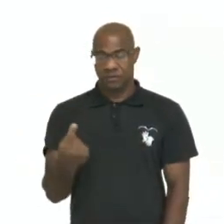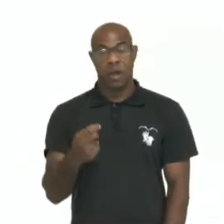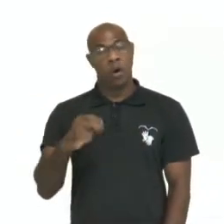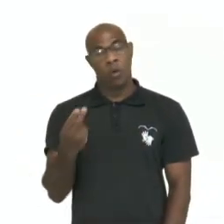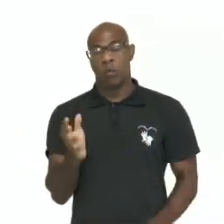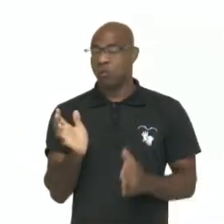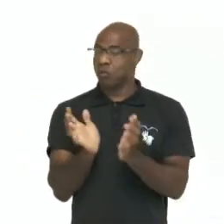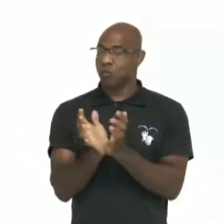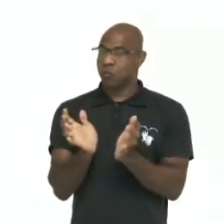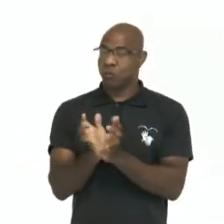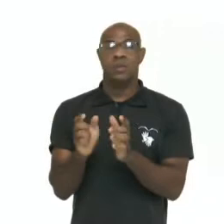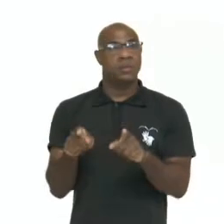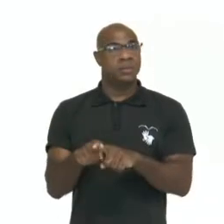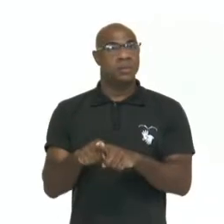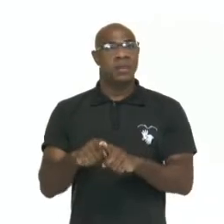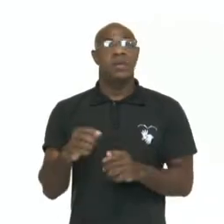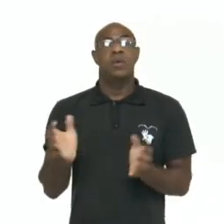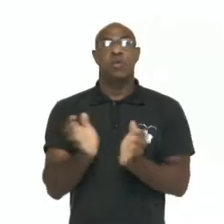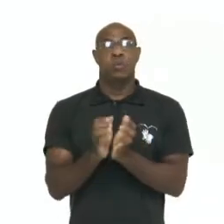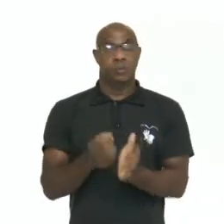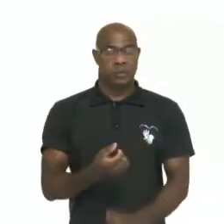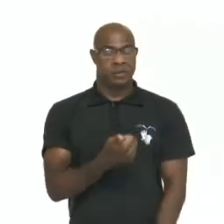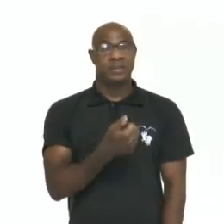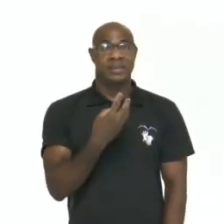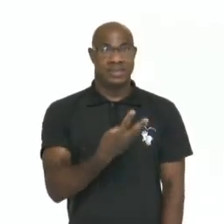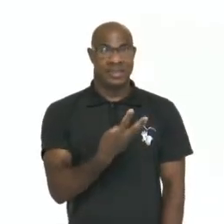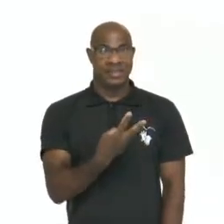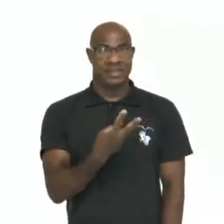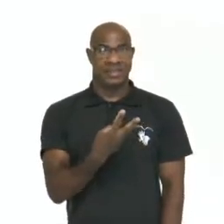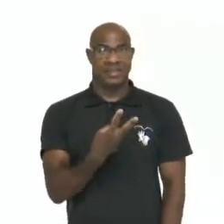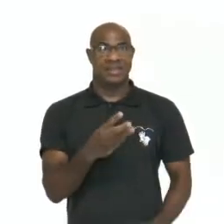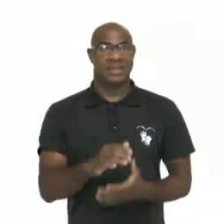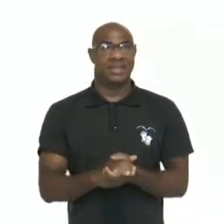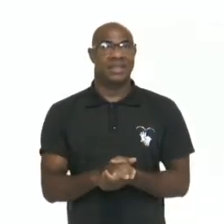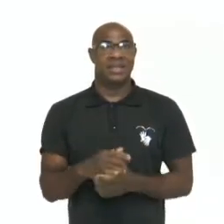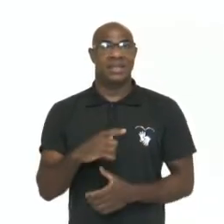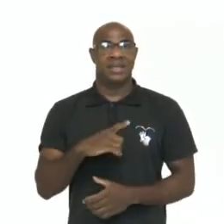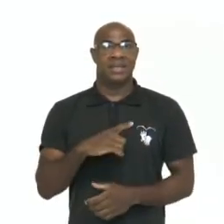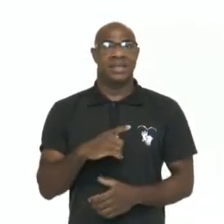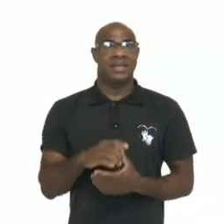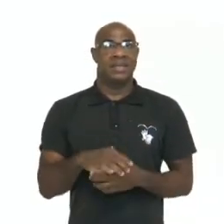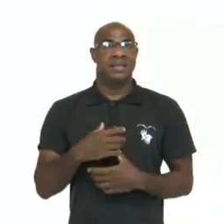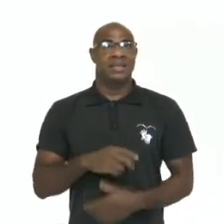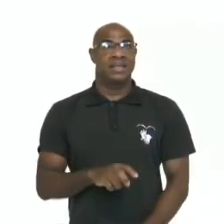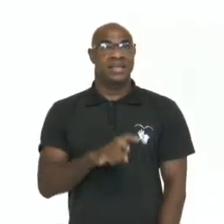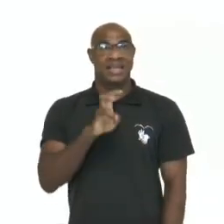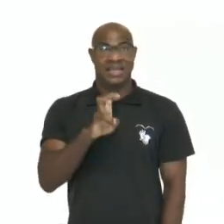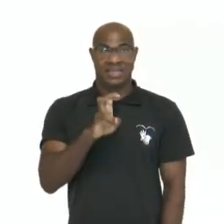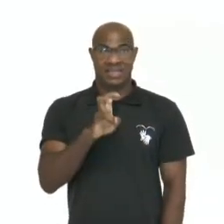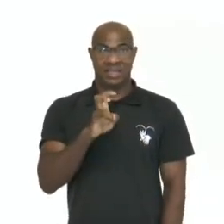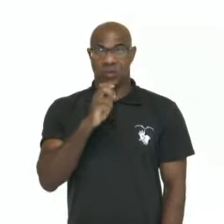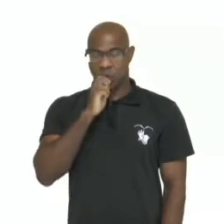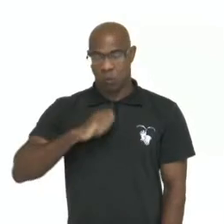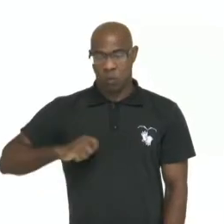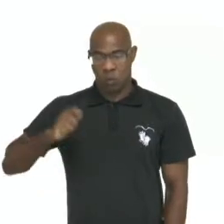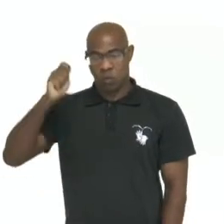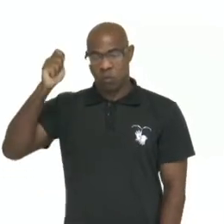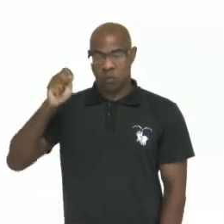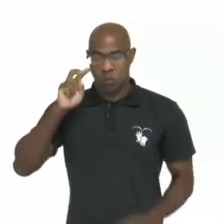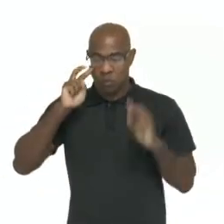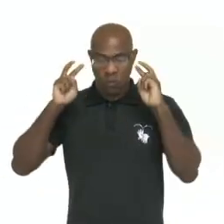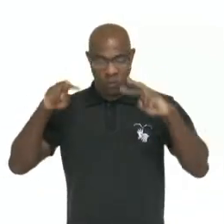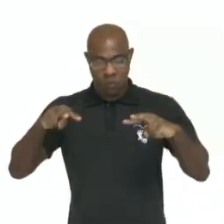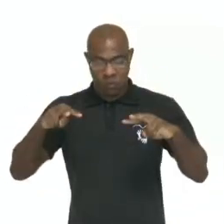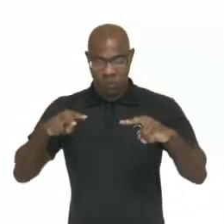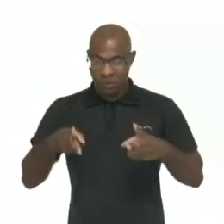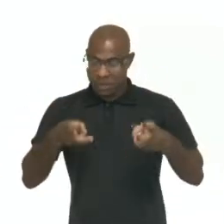equipes formadas por 3 atletas. 5 juízes atribuem pontos de acordo com o desempenho com